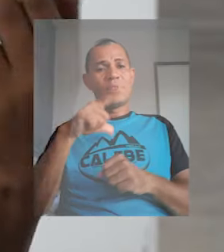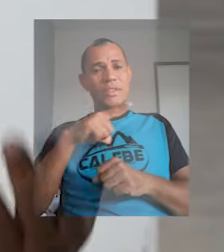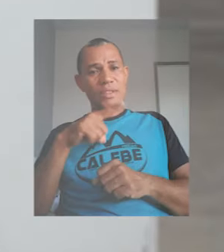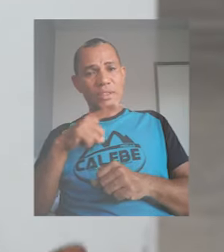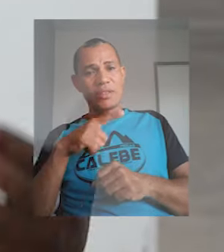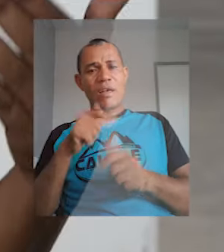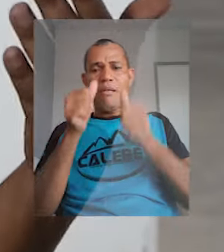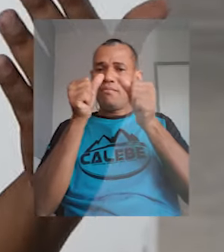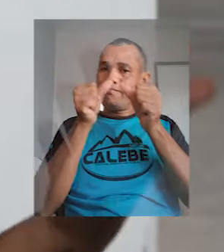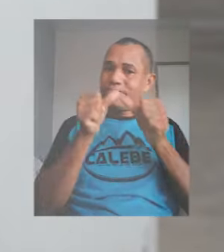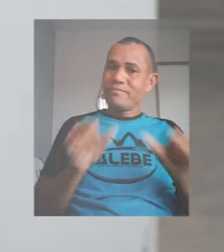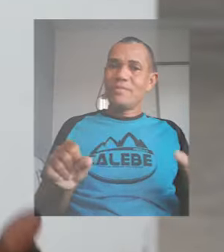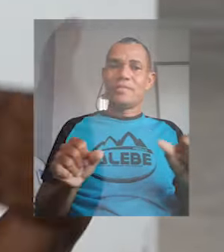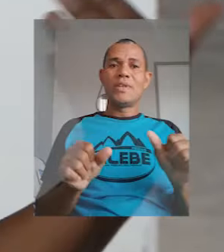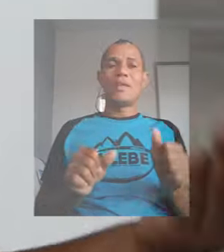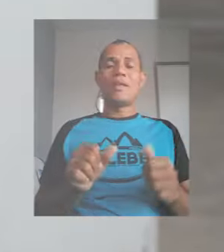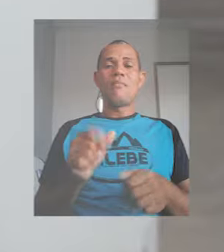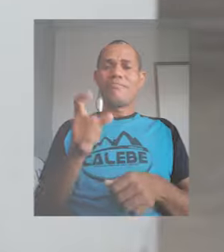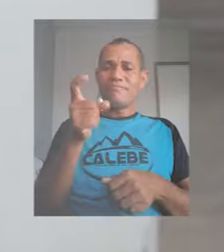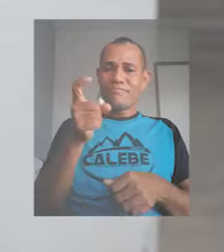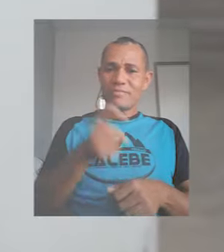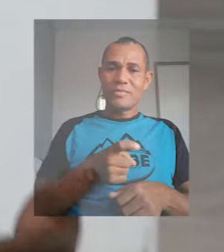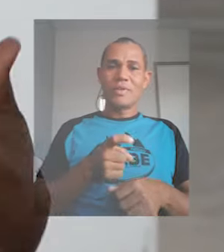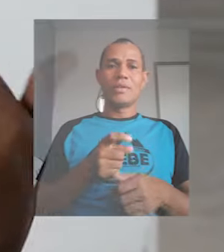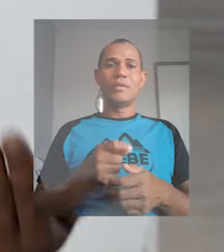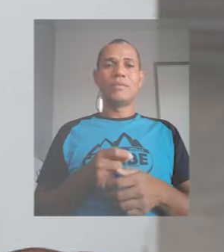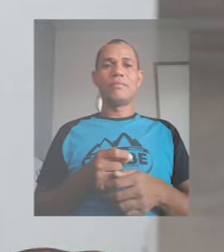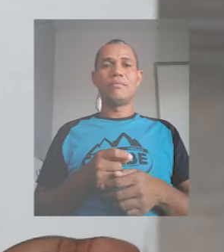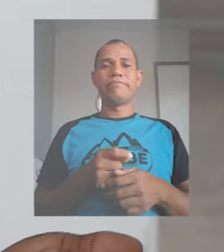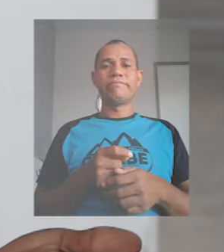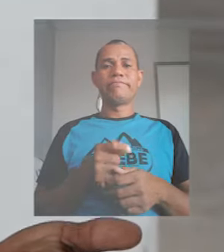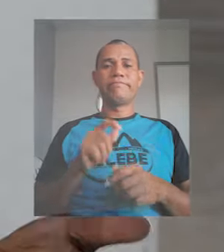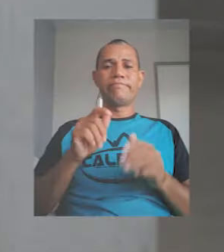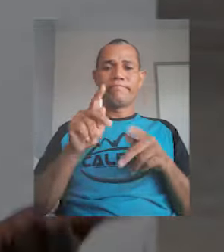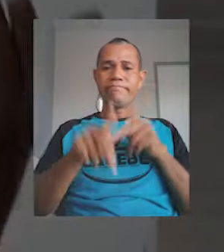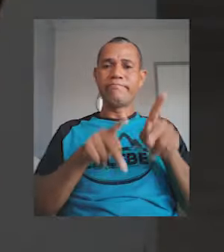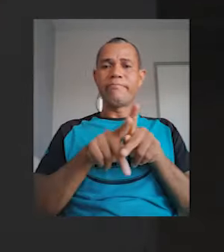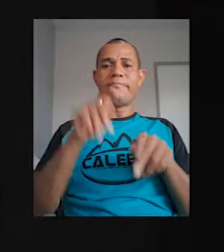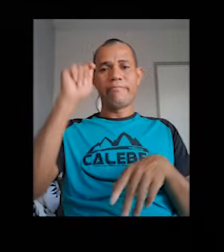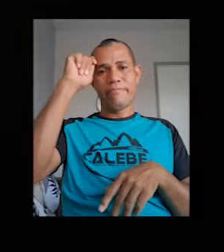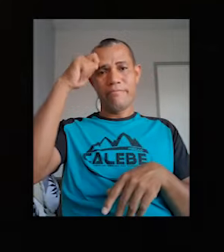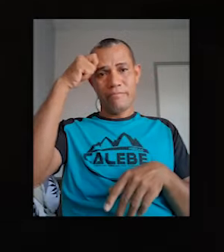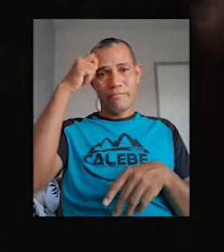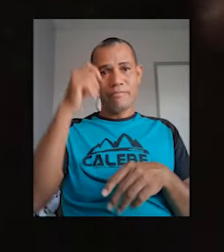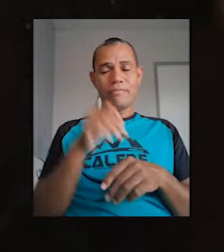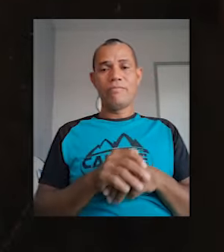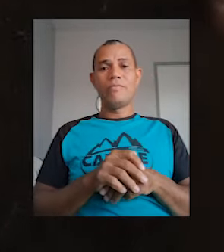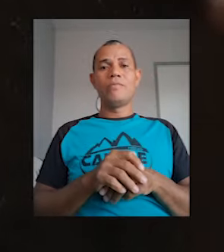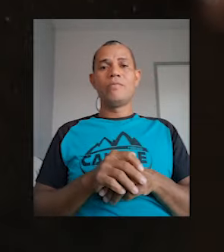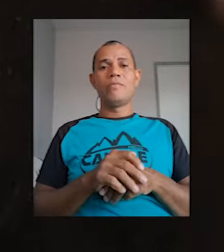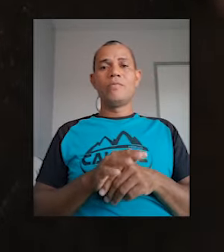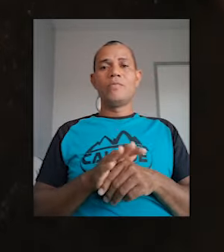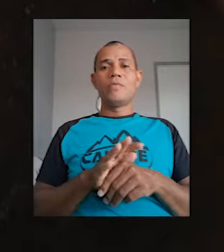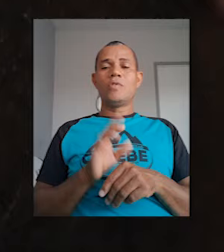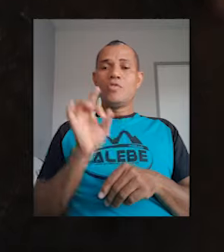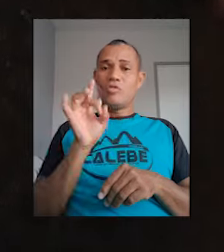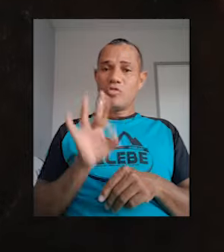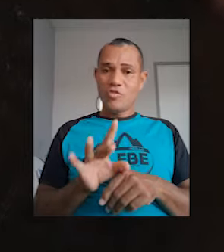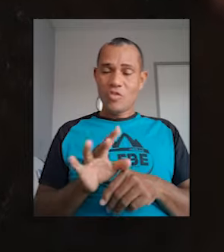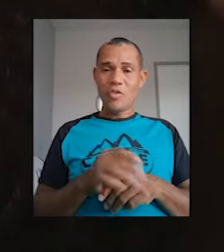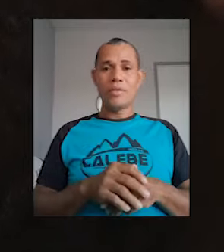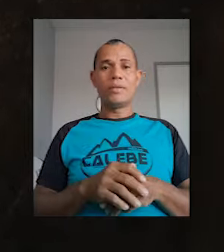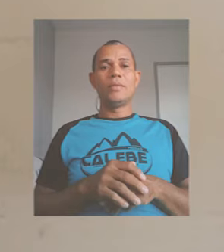de participar, de atuar, de estar, de ser povo preto. Nós iremos quebrar